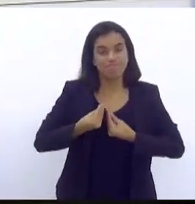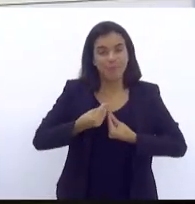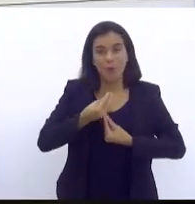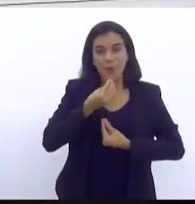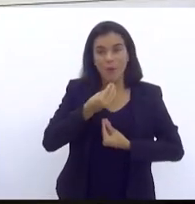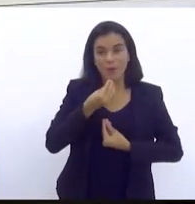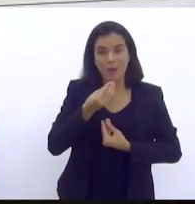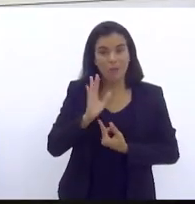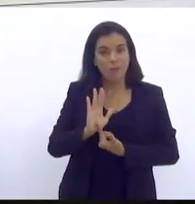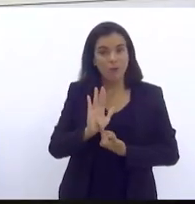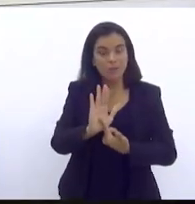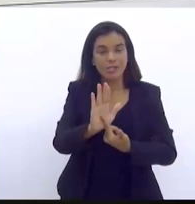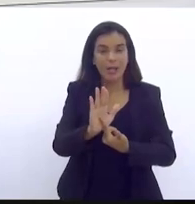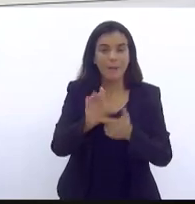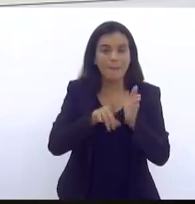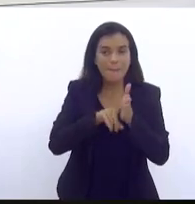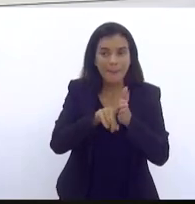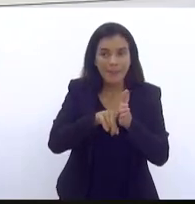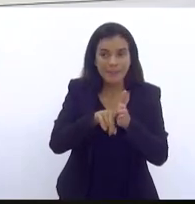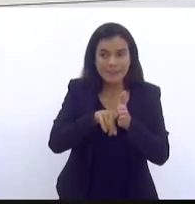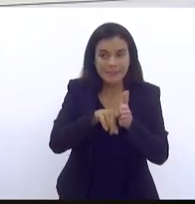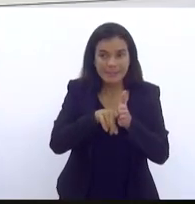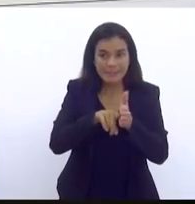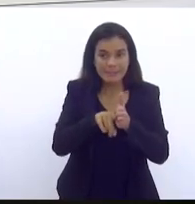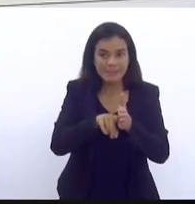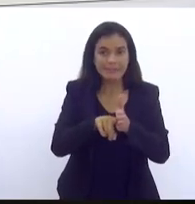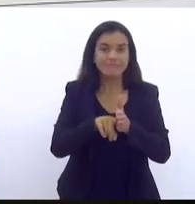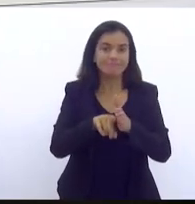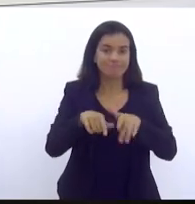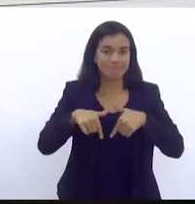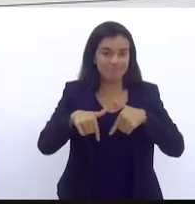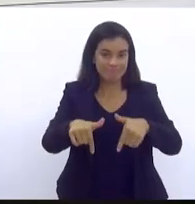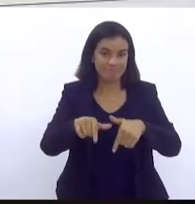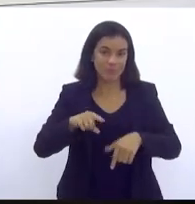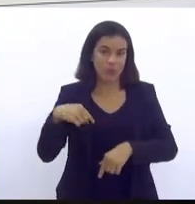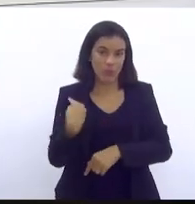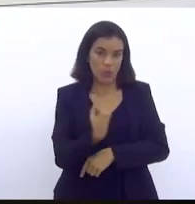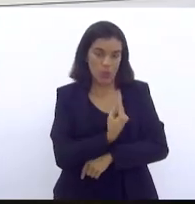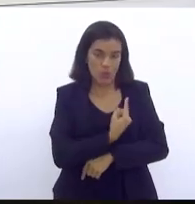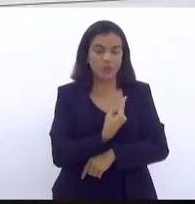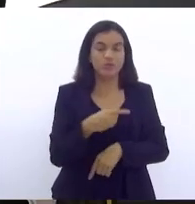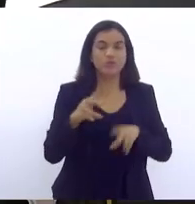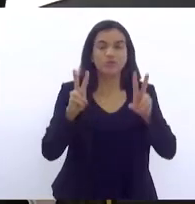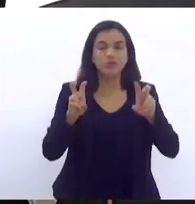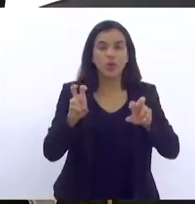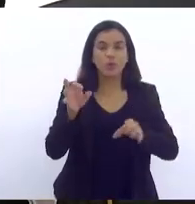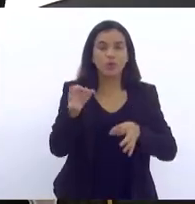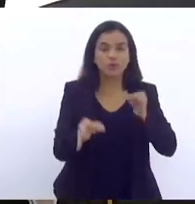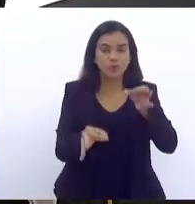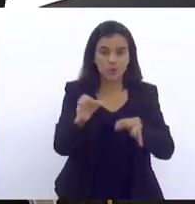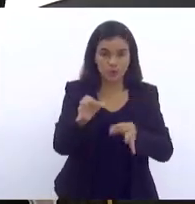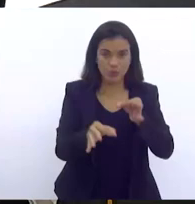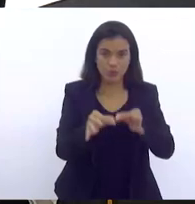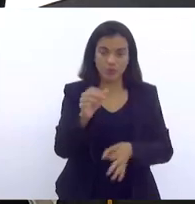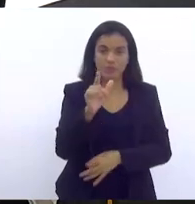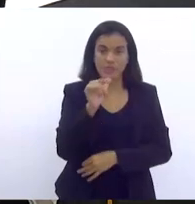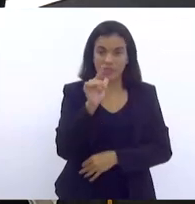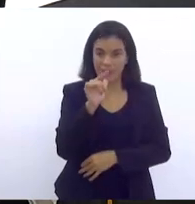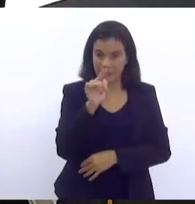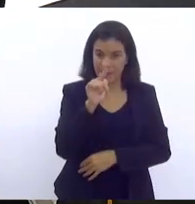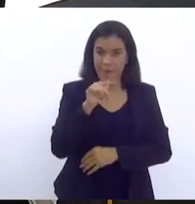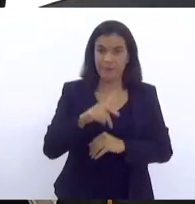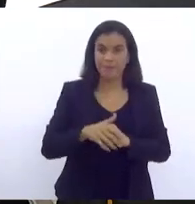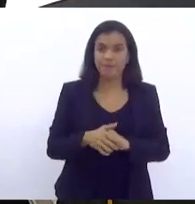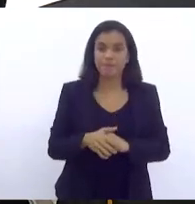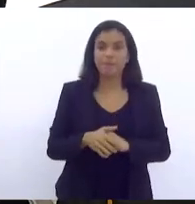pesquisa que foi realizada pela rede favela sustentável e painel unificador das favelas sobre justiça hídrica aqui pro